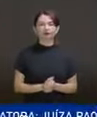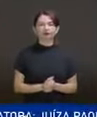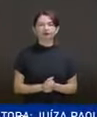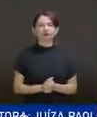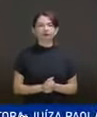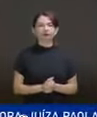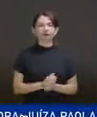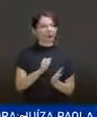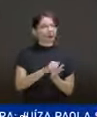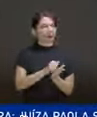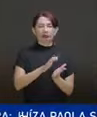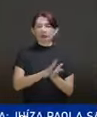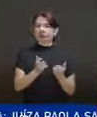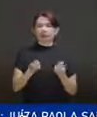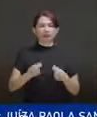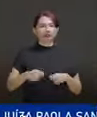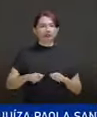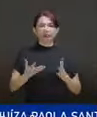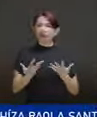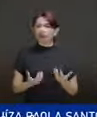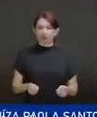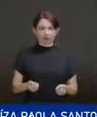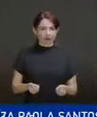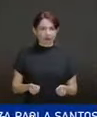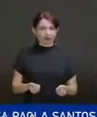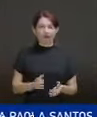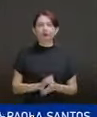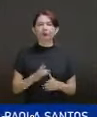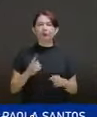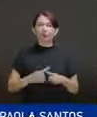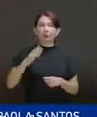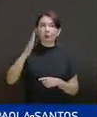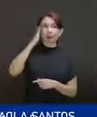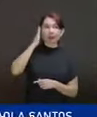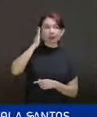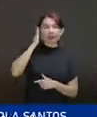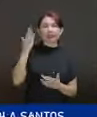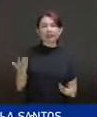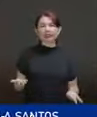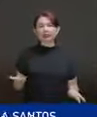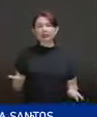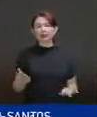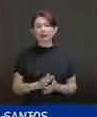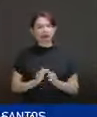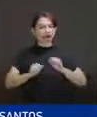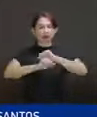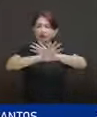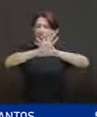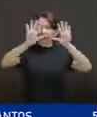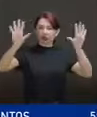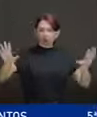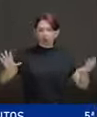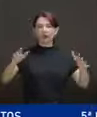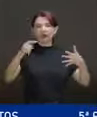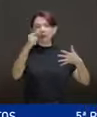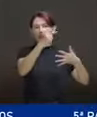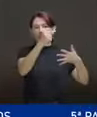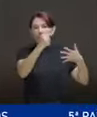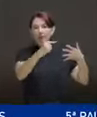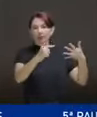deixo de aplicar a multa que foi requerida pelo órgão ministerial, por entender que não ficaram evidenciados requisitos